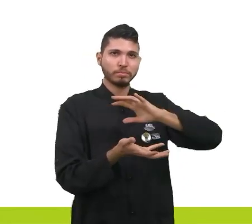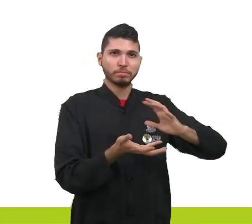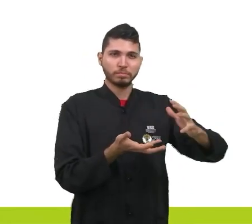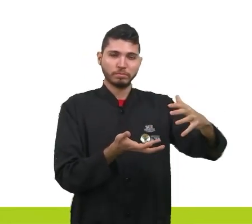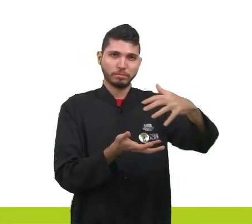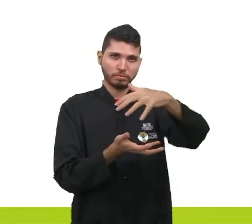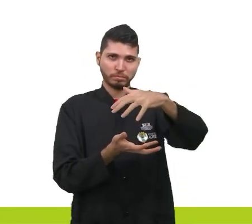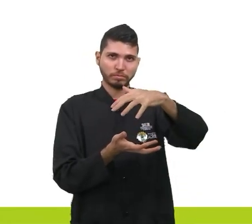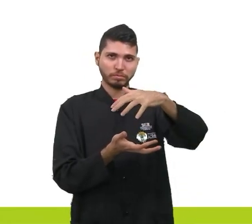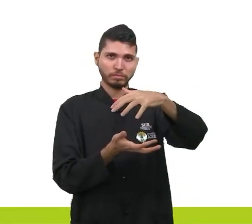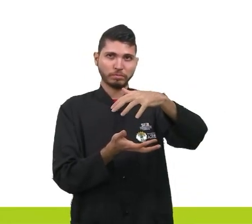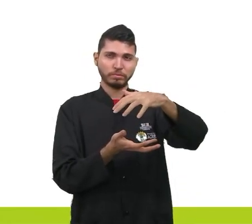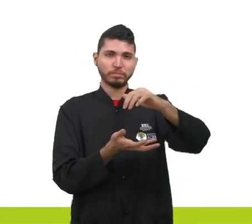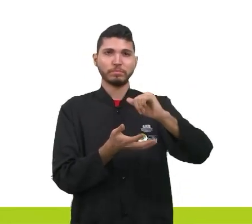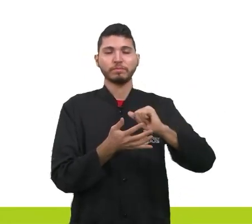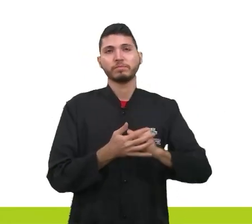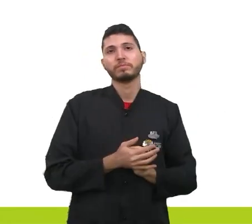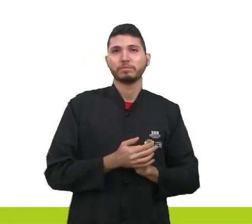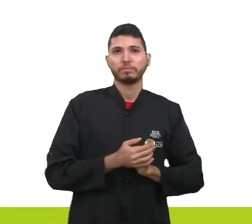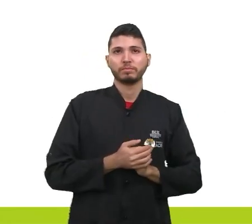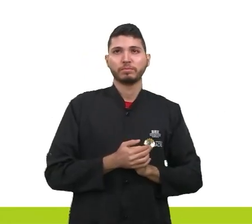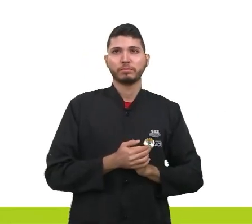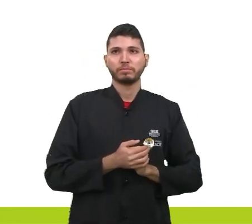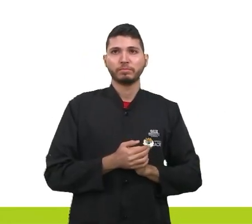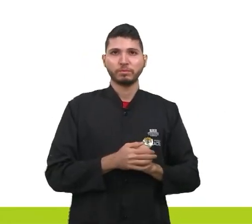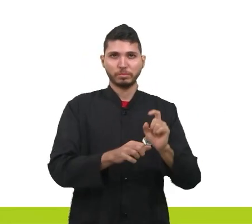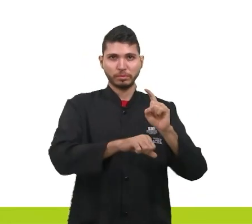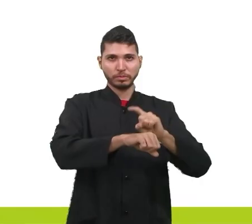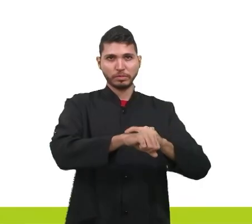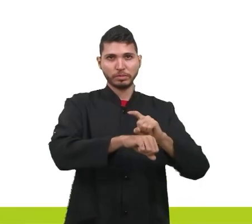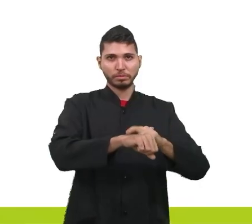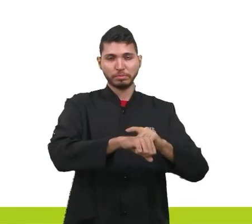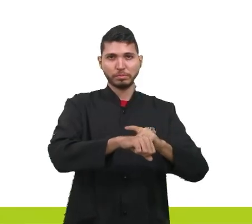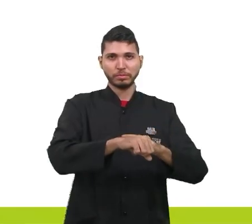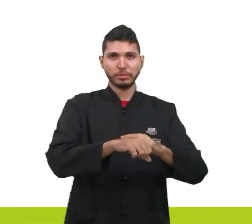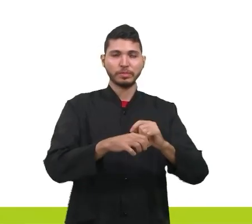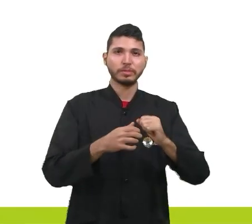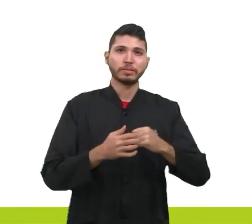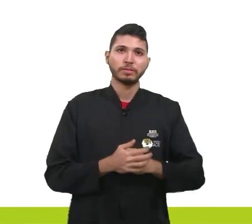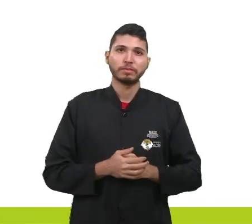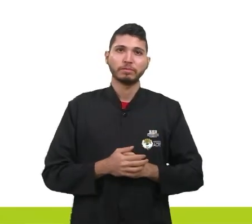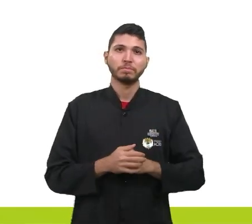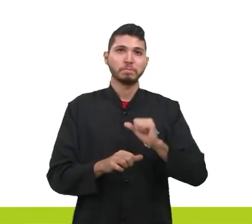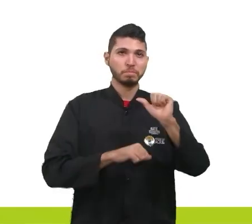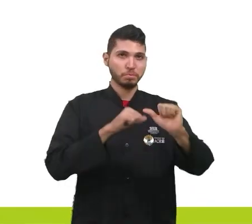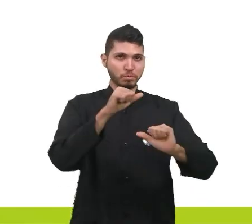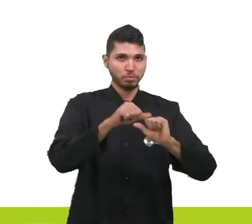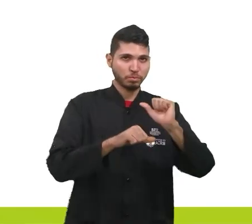seja, o tempo ele é momentâneo, ou seja, o tempo muda